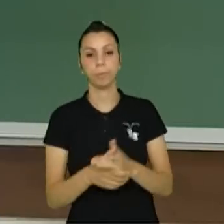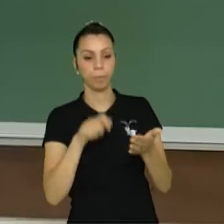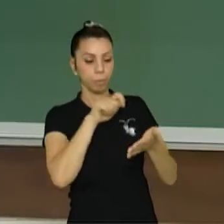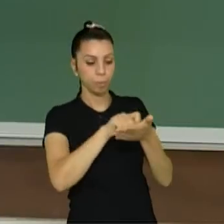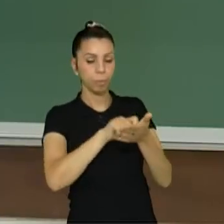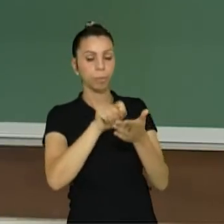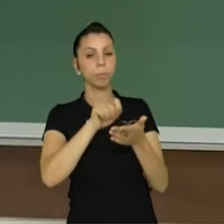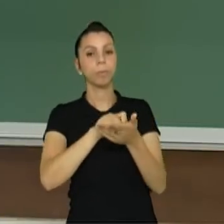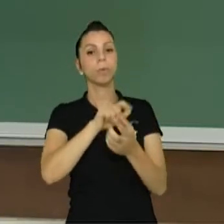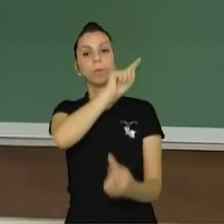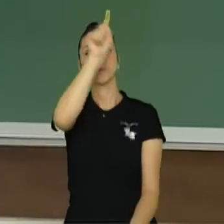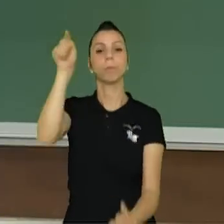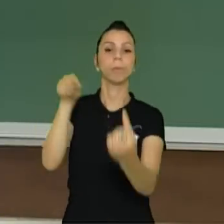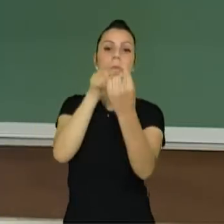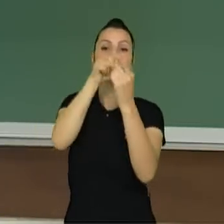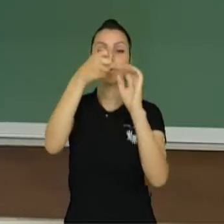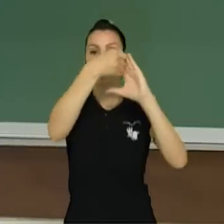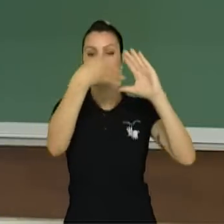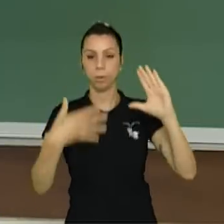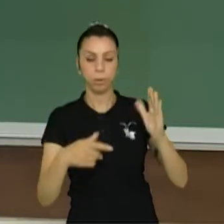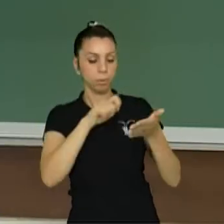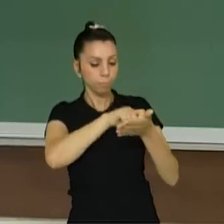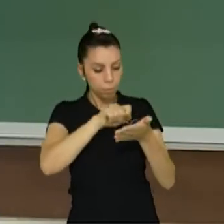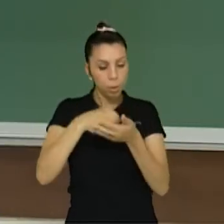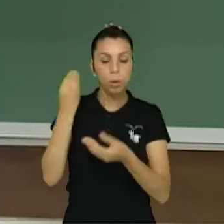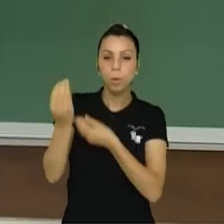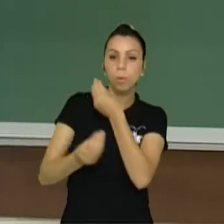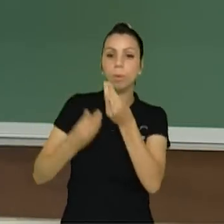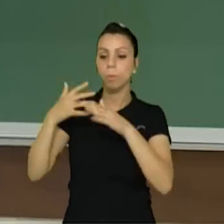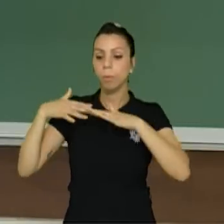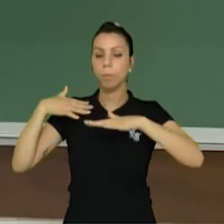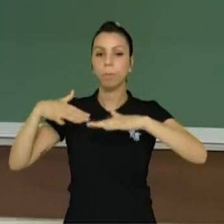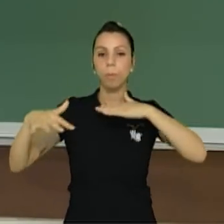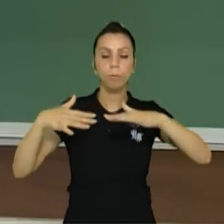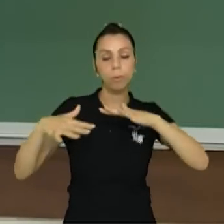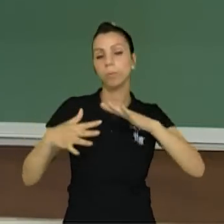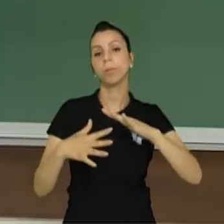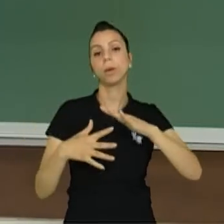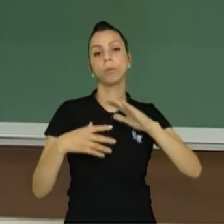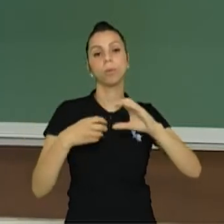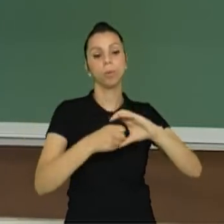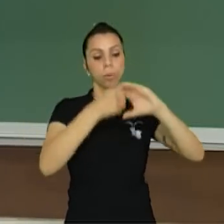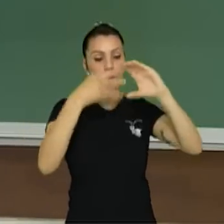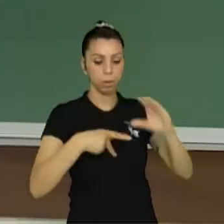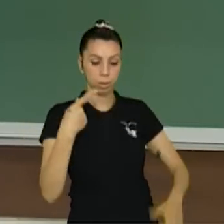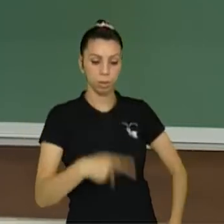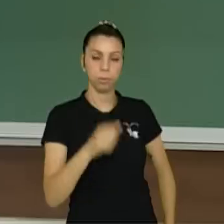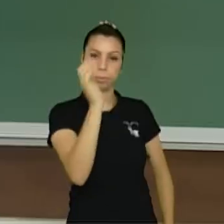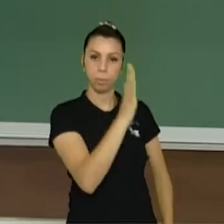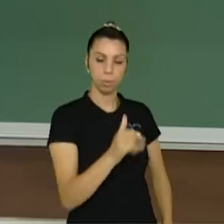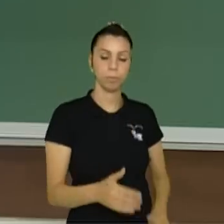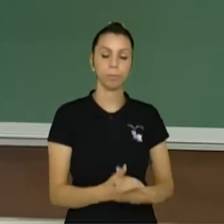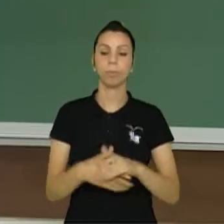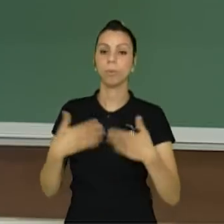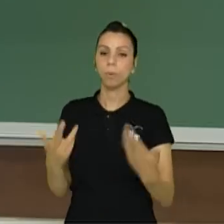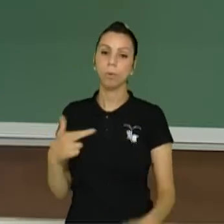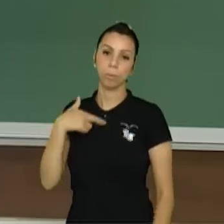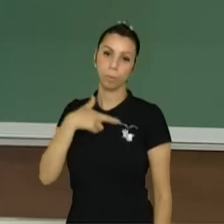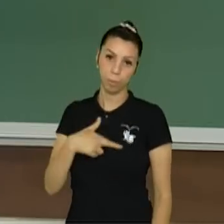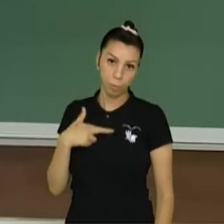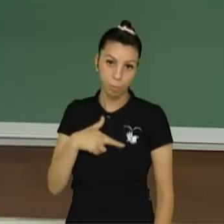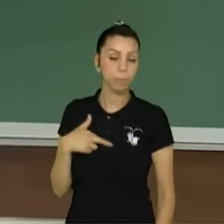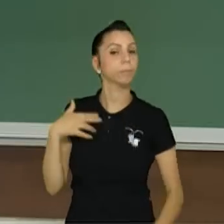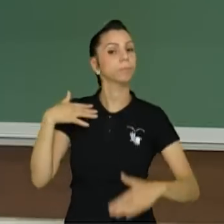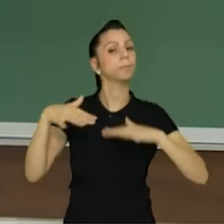objetivos principais e como esse movimento ficou caracterizado no Brasil. Então, o romantismo, quando foi